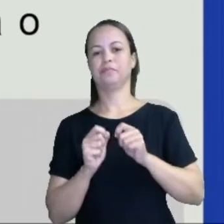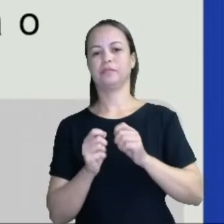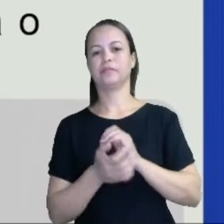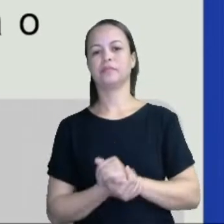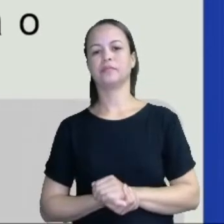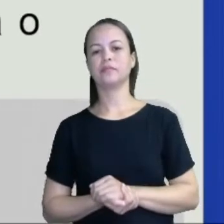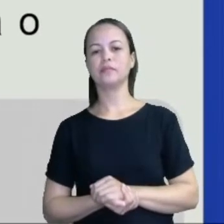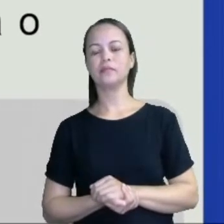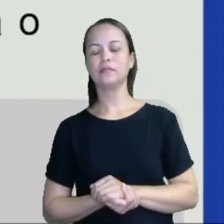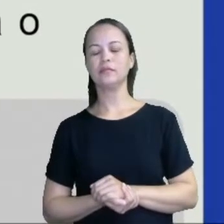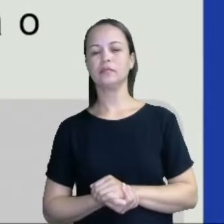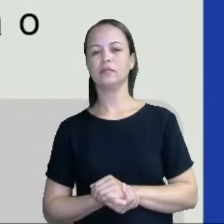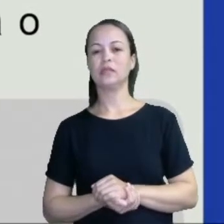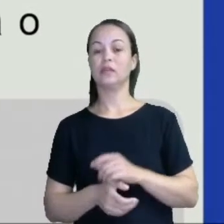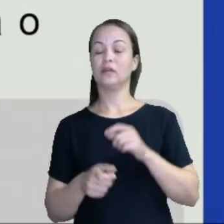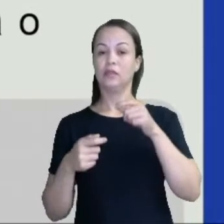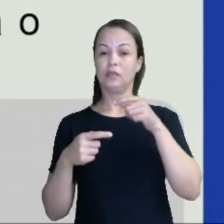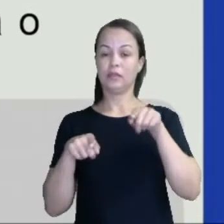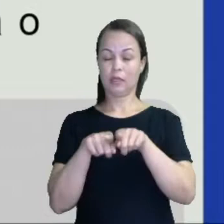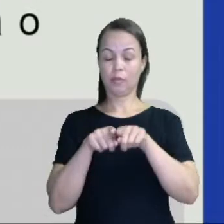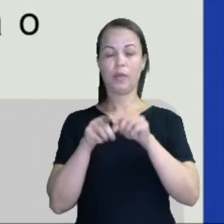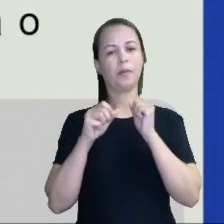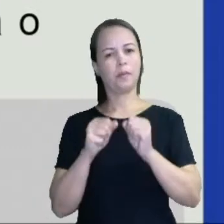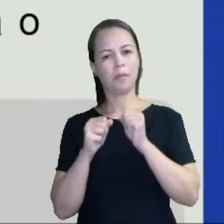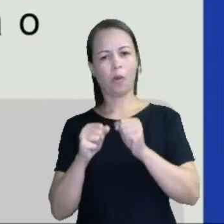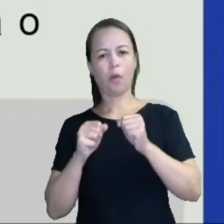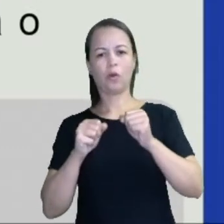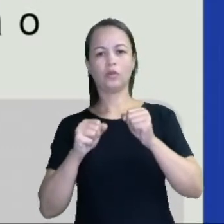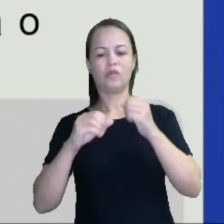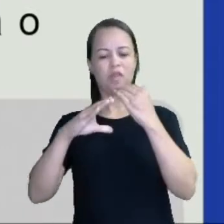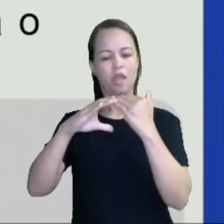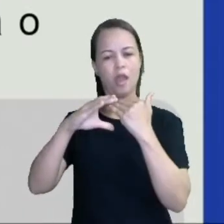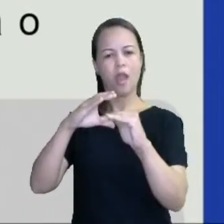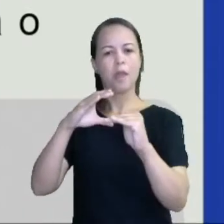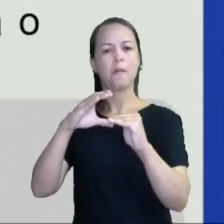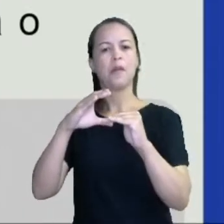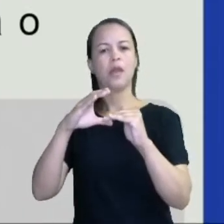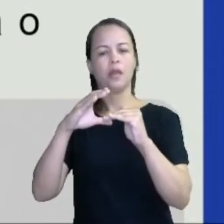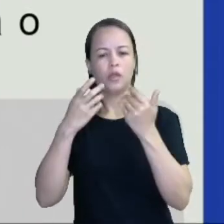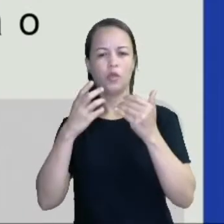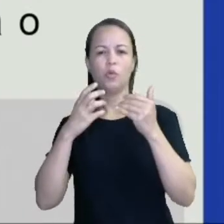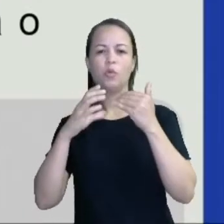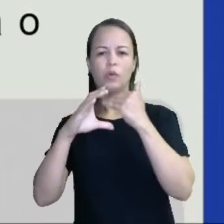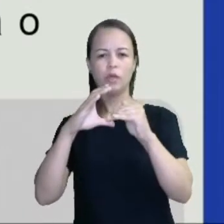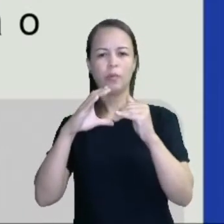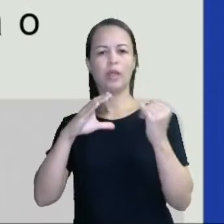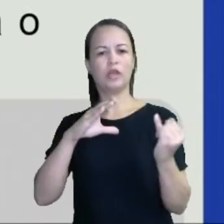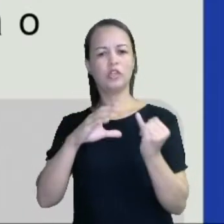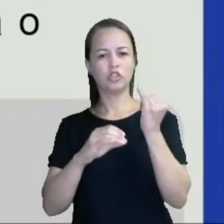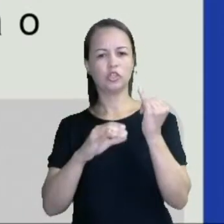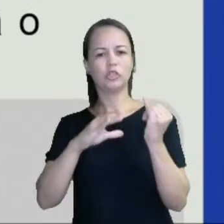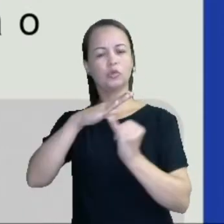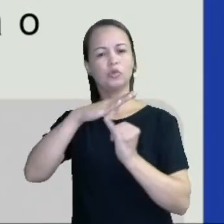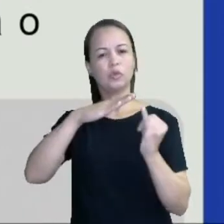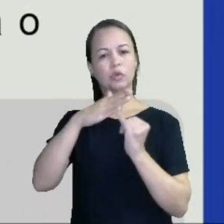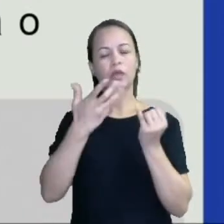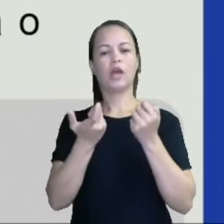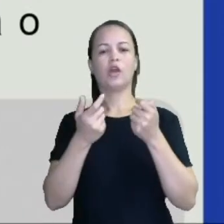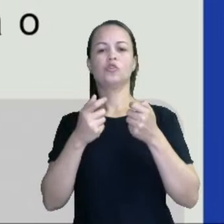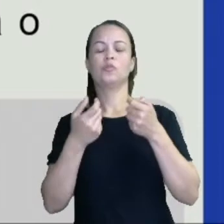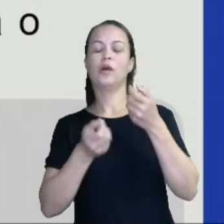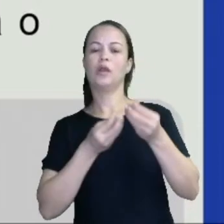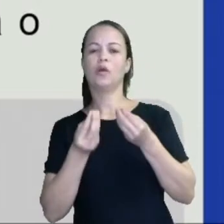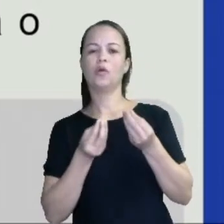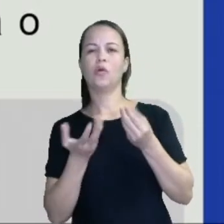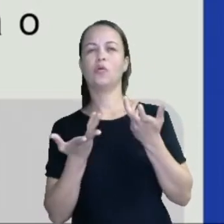Você também pode enviar e-mails institucionais aos órgãos competentes para solucionar determinado assunto, como